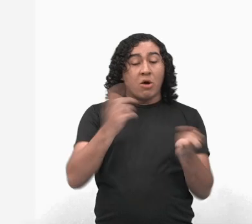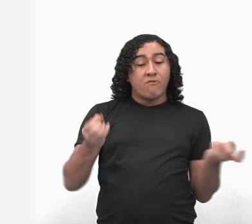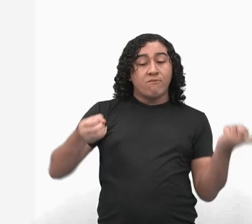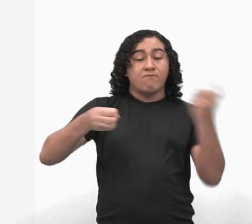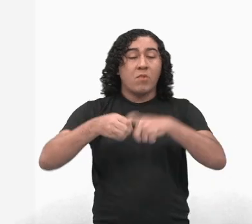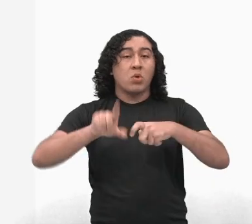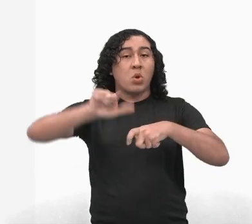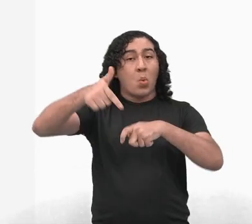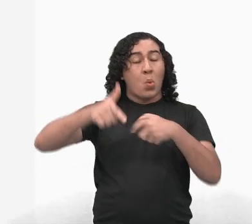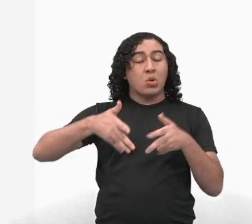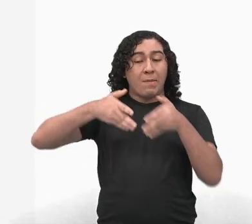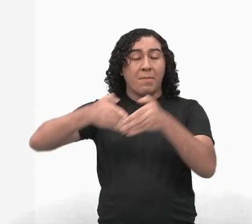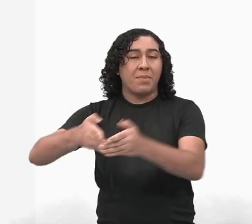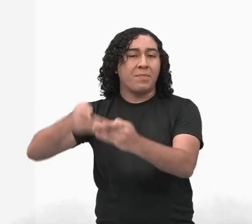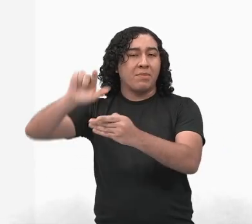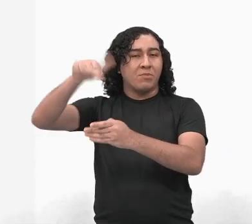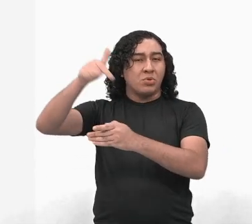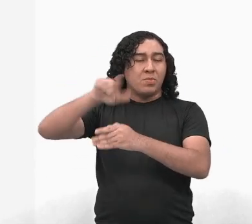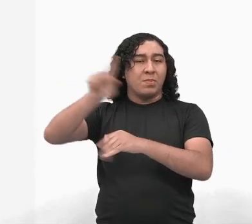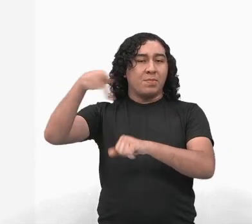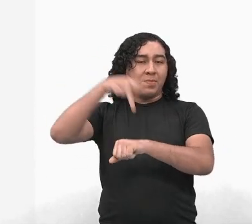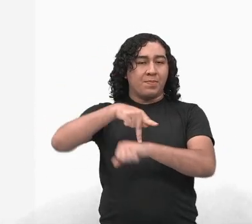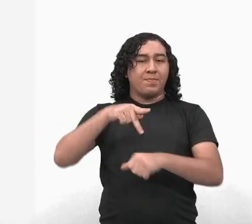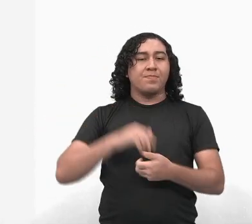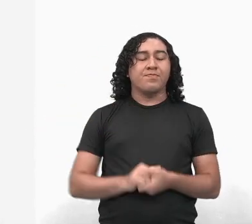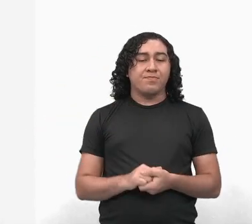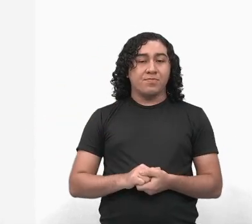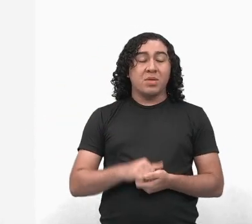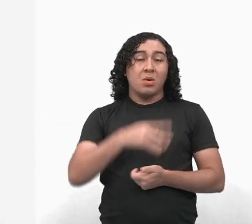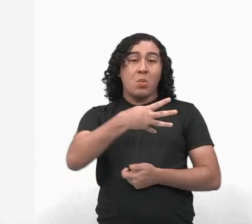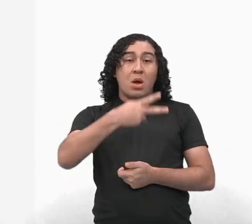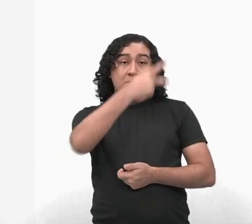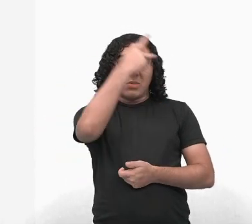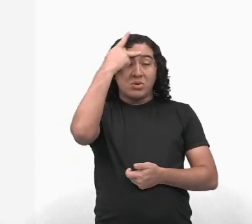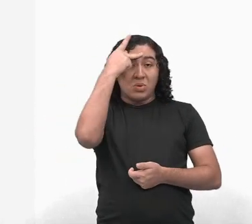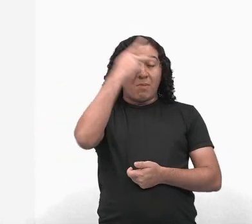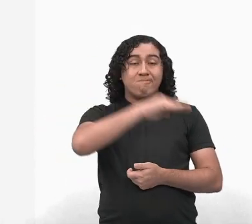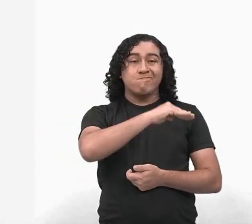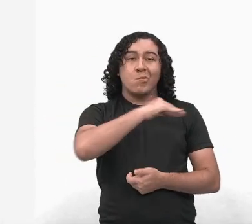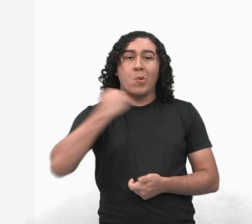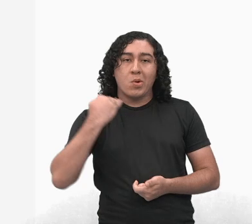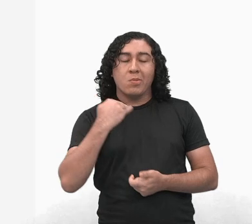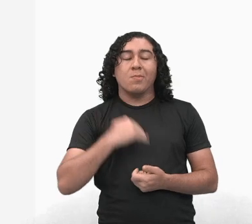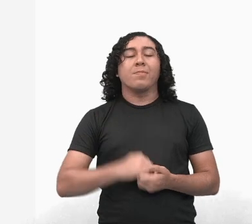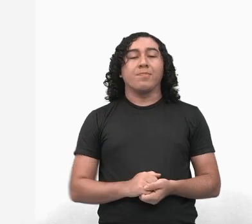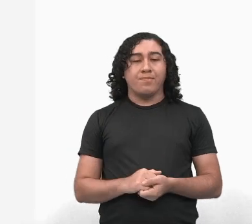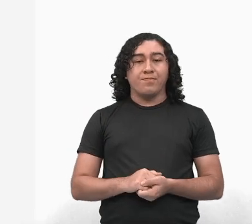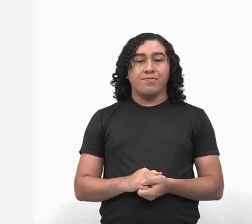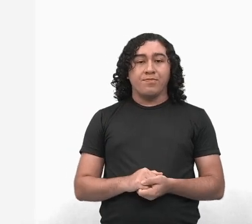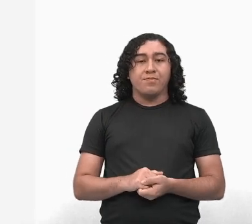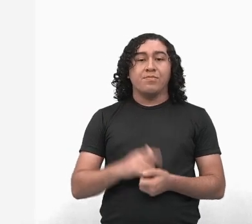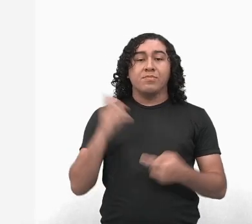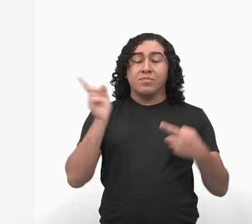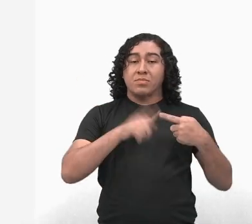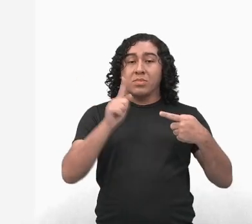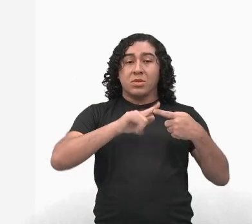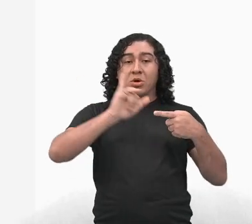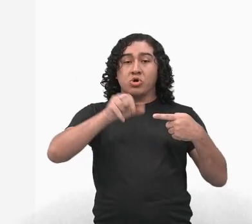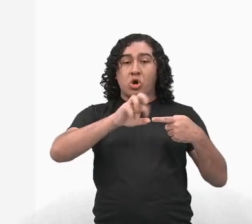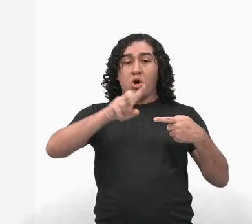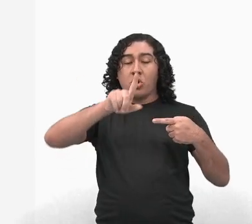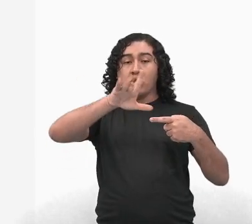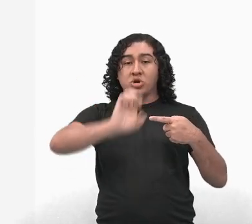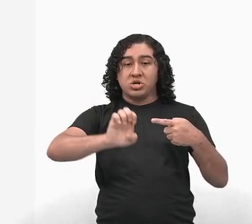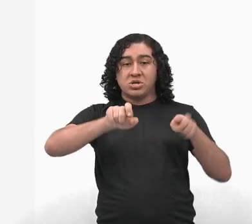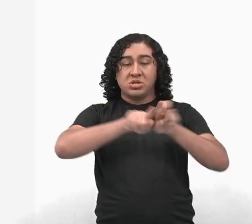execução. Ao todo, 4 dos envolvidos foram condenados à morte, sendo eles Jorge Cruz Barbosa,